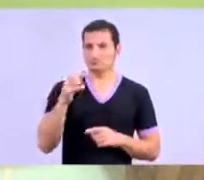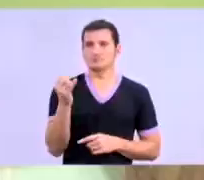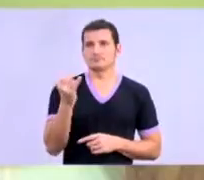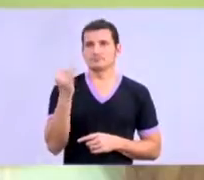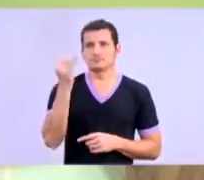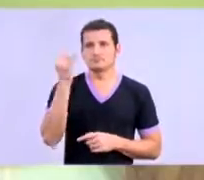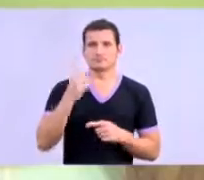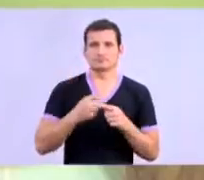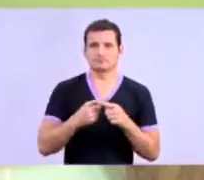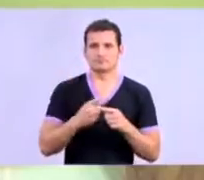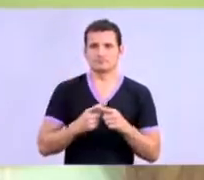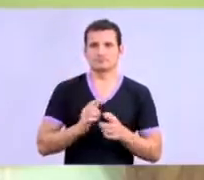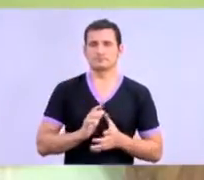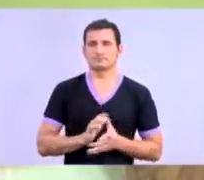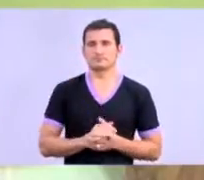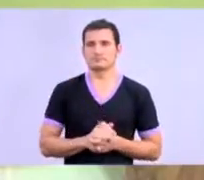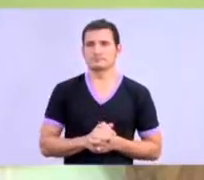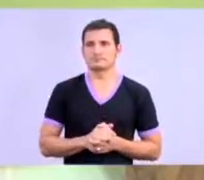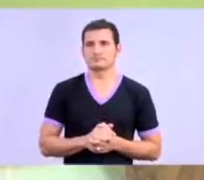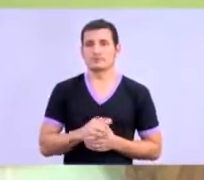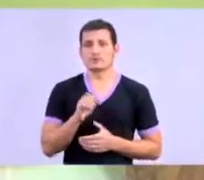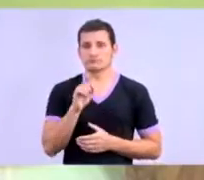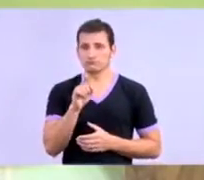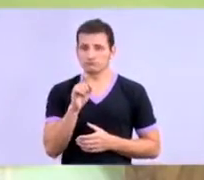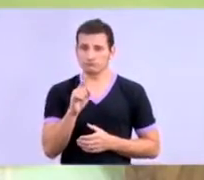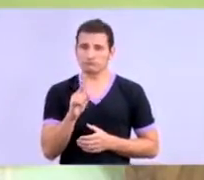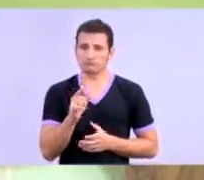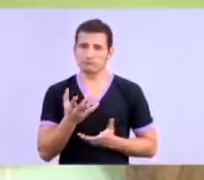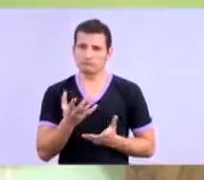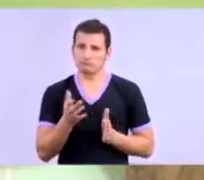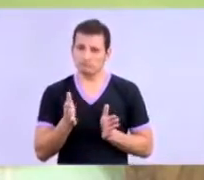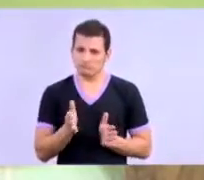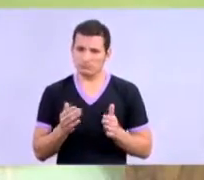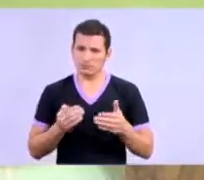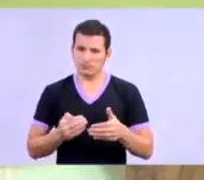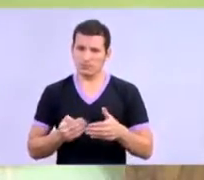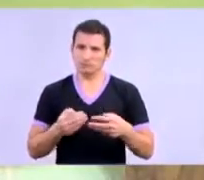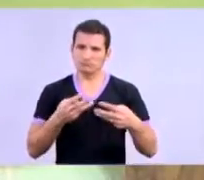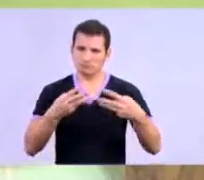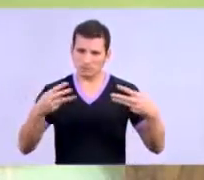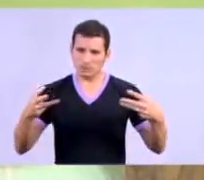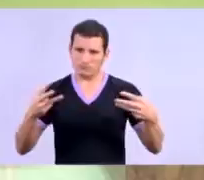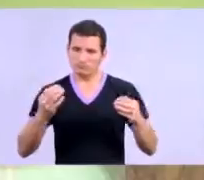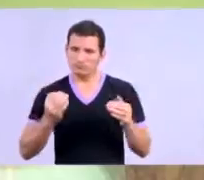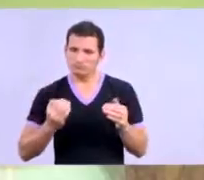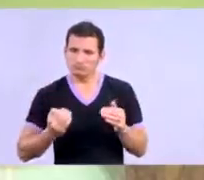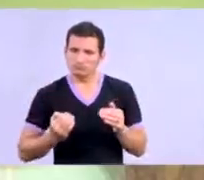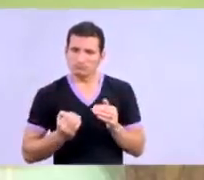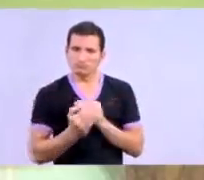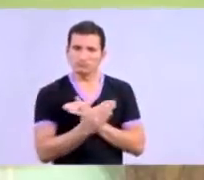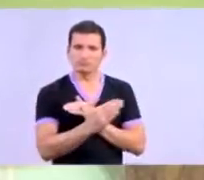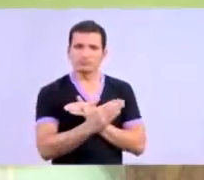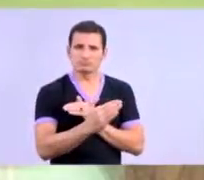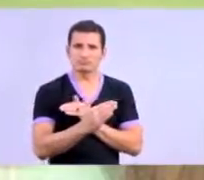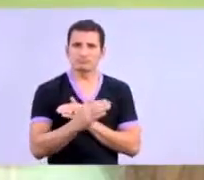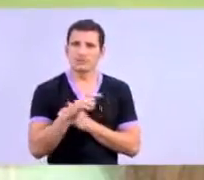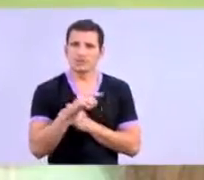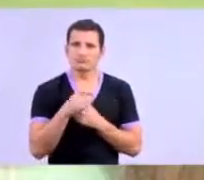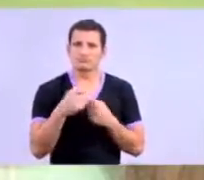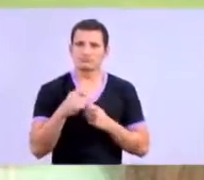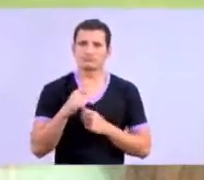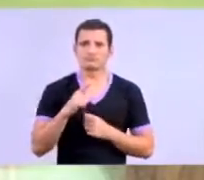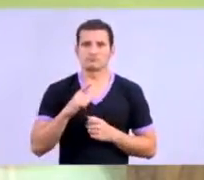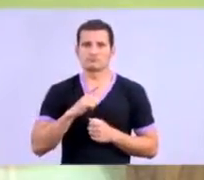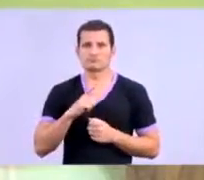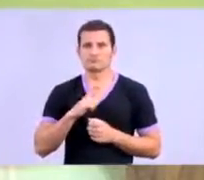importantes. Por quê? Porque quando você manda um pacote, esse pacote sai na rede, ele tem que ter algum mecanismo para